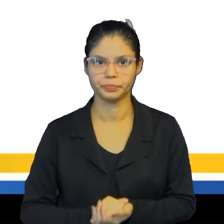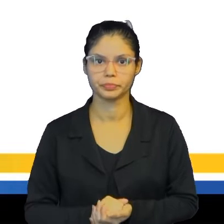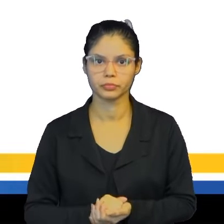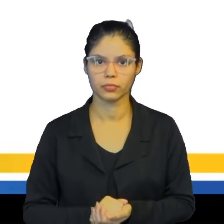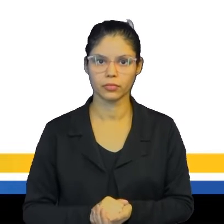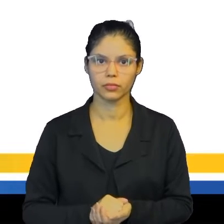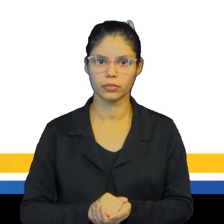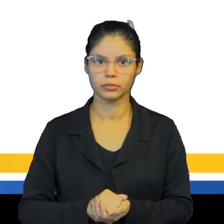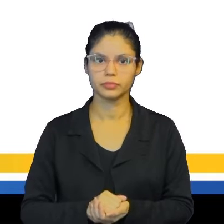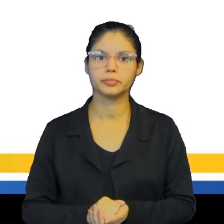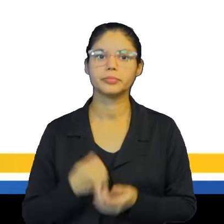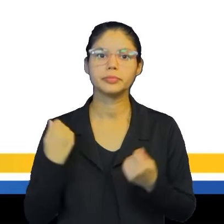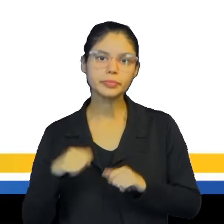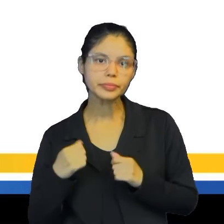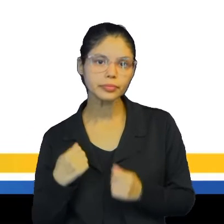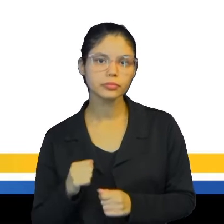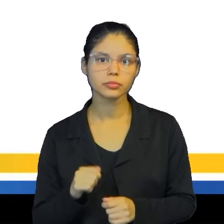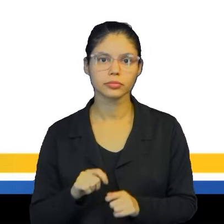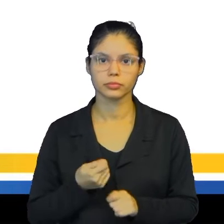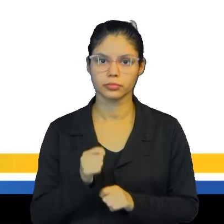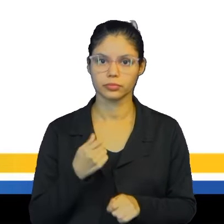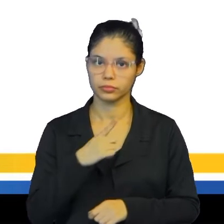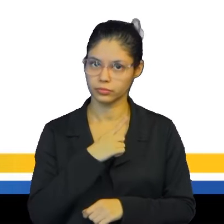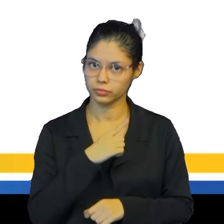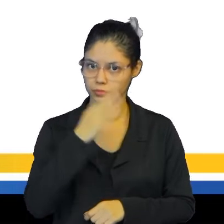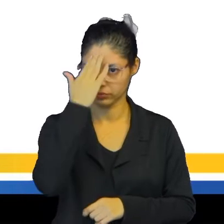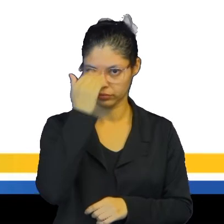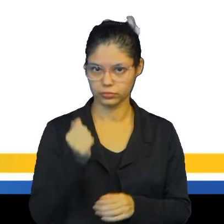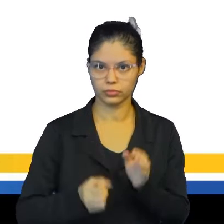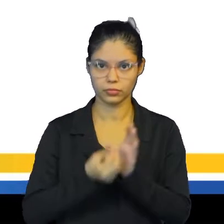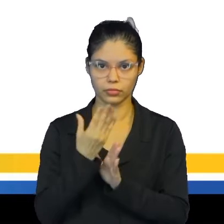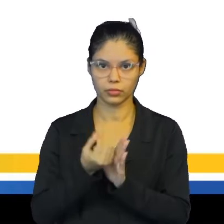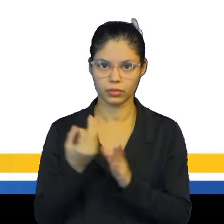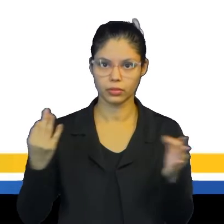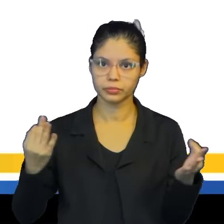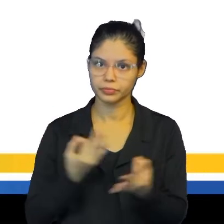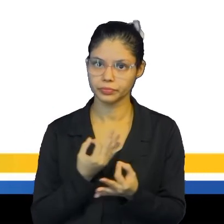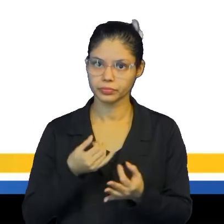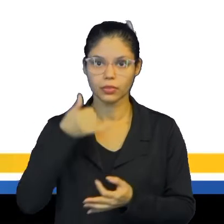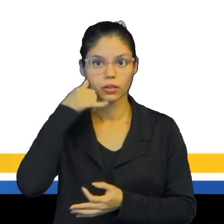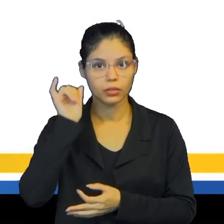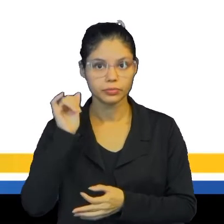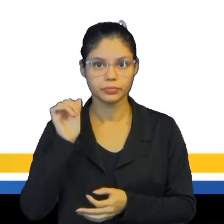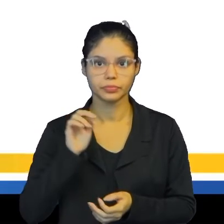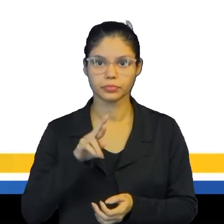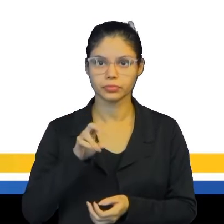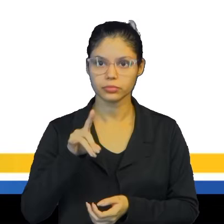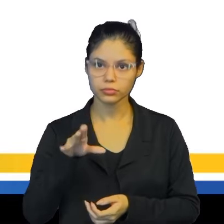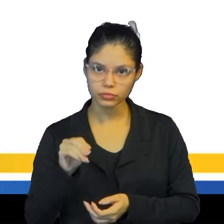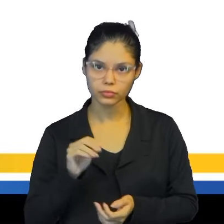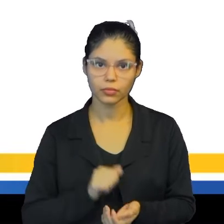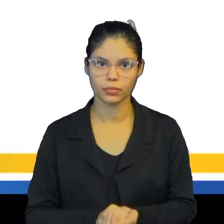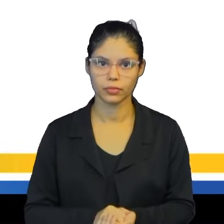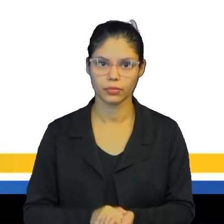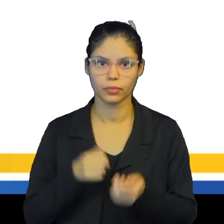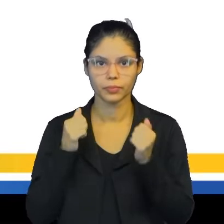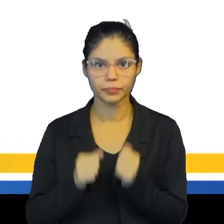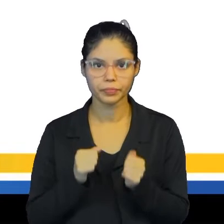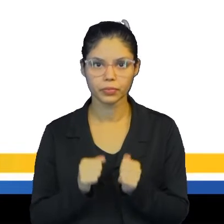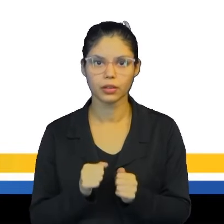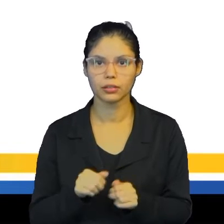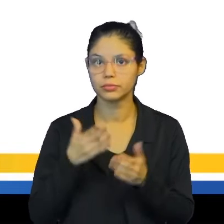vantagens, tá? E as desvantagens é preciso dominar a técnica para produzir moldes precisos e evitar retrabalhos, né?